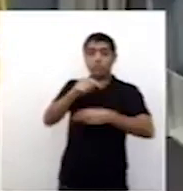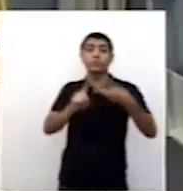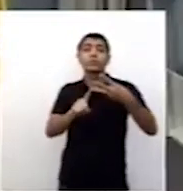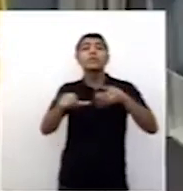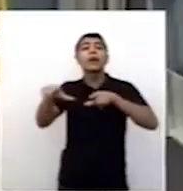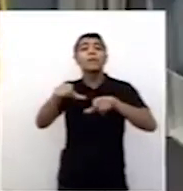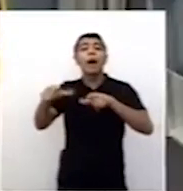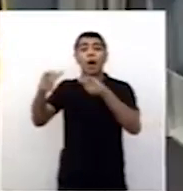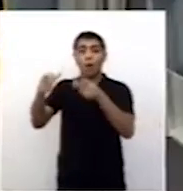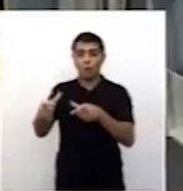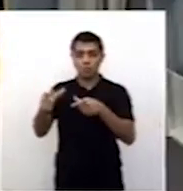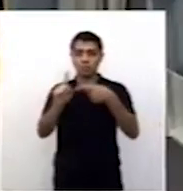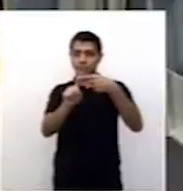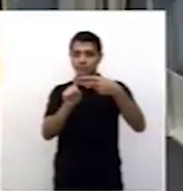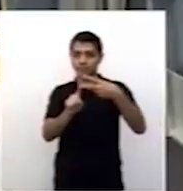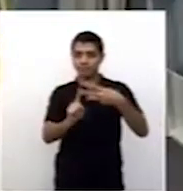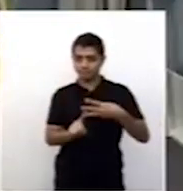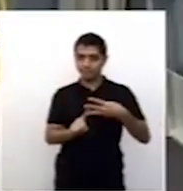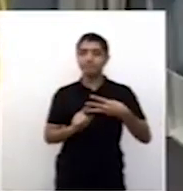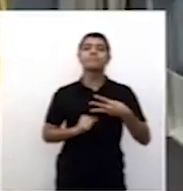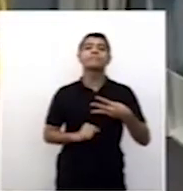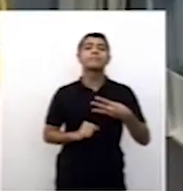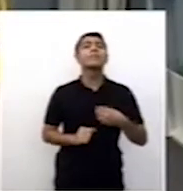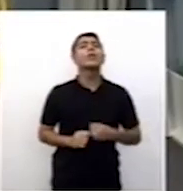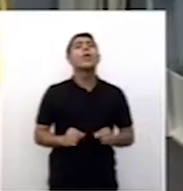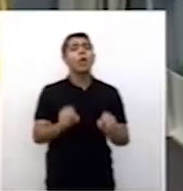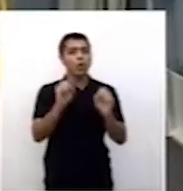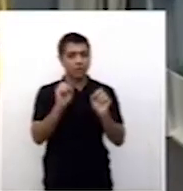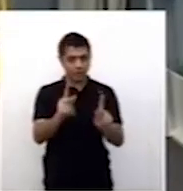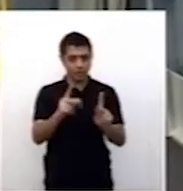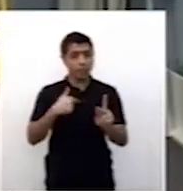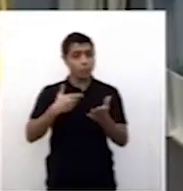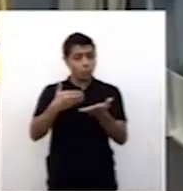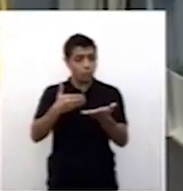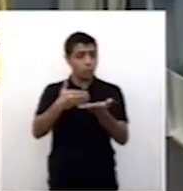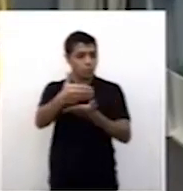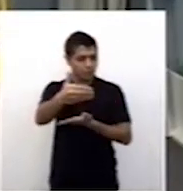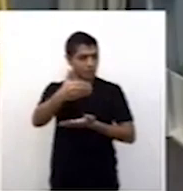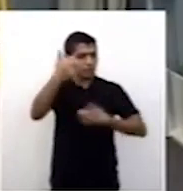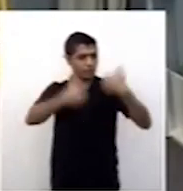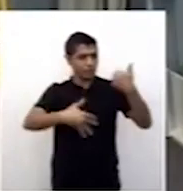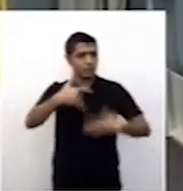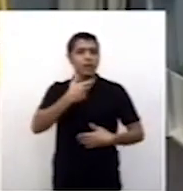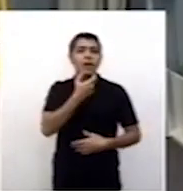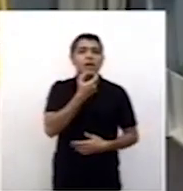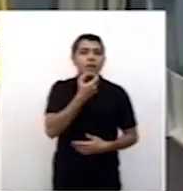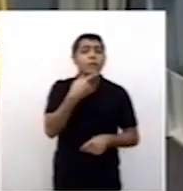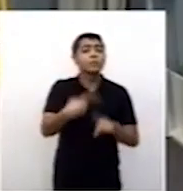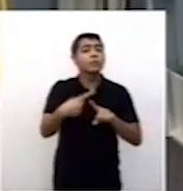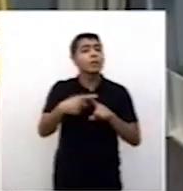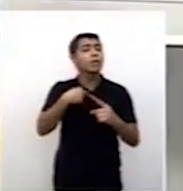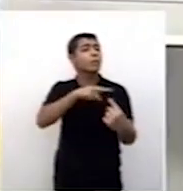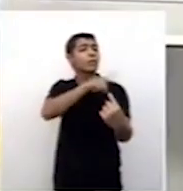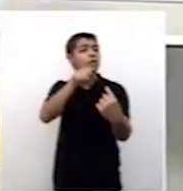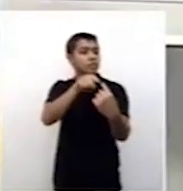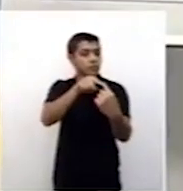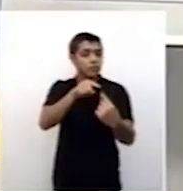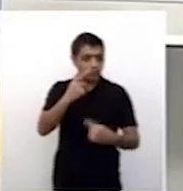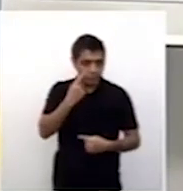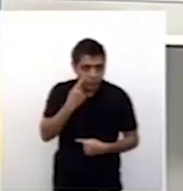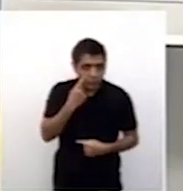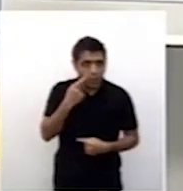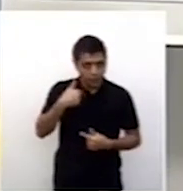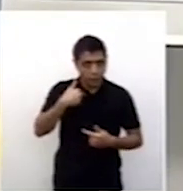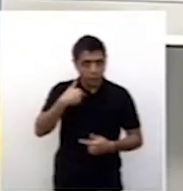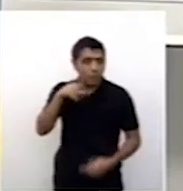Ok, eu comecei essa interação porque eu tenho um objetivo. Olha quantas coisas vocês compreenderam no meu vocabulário, não